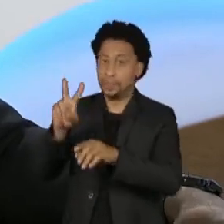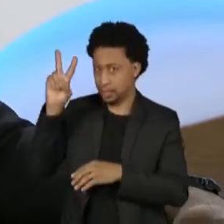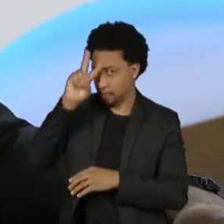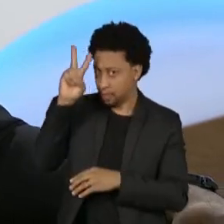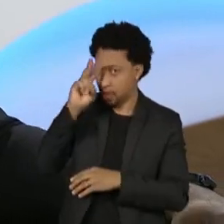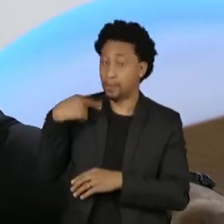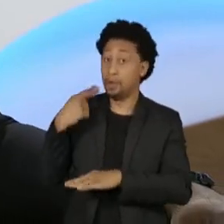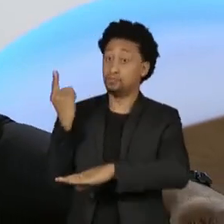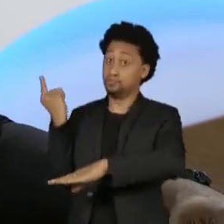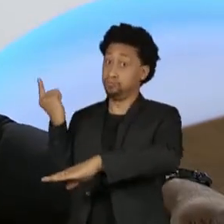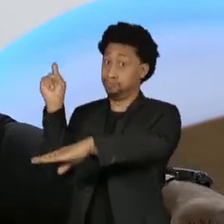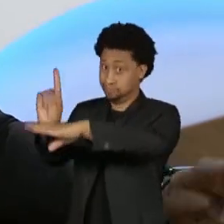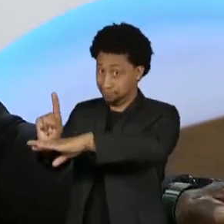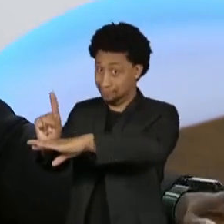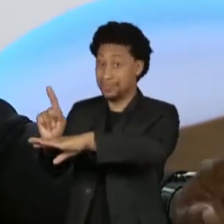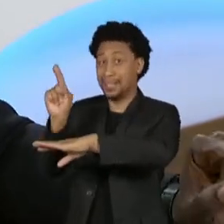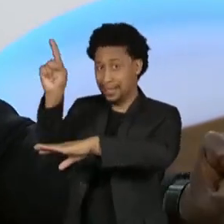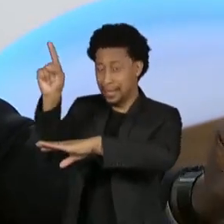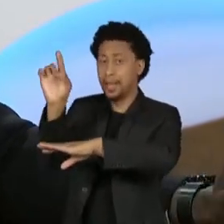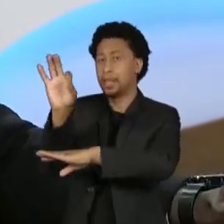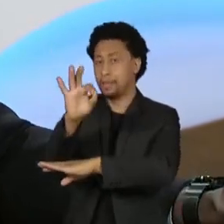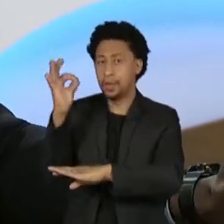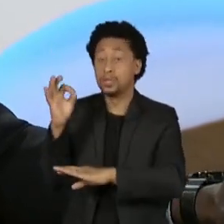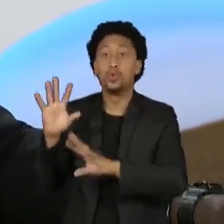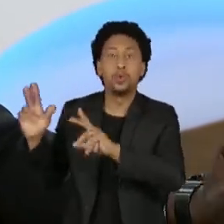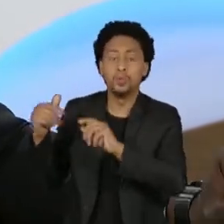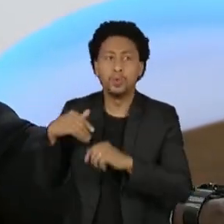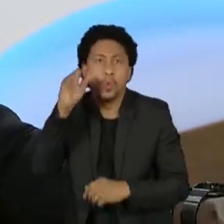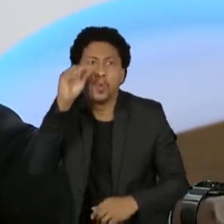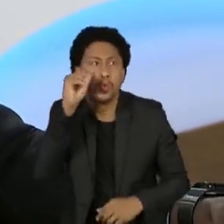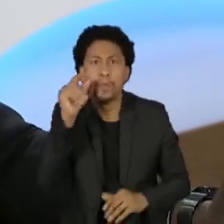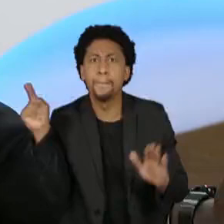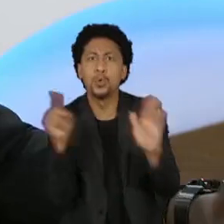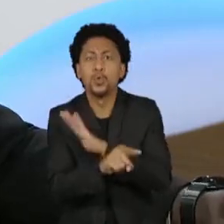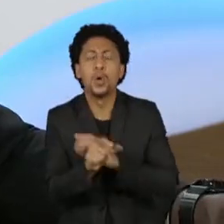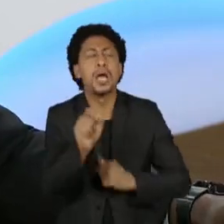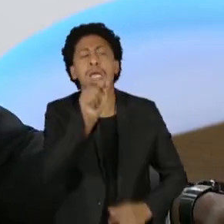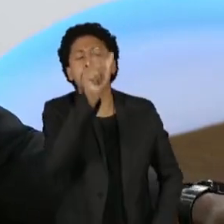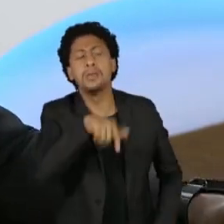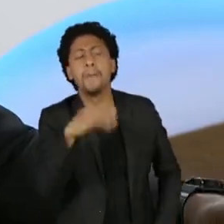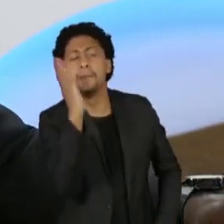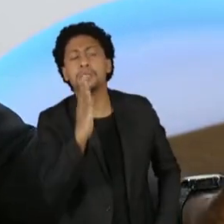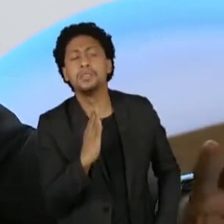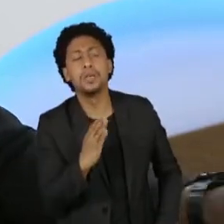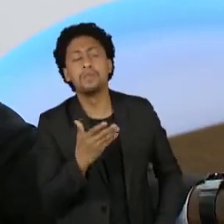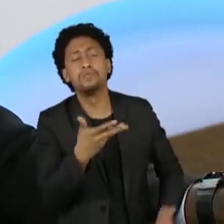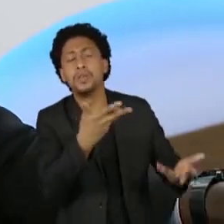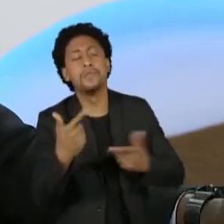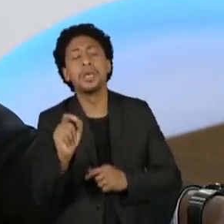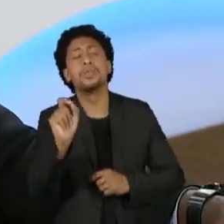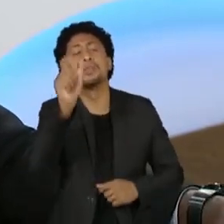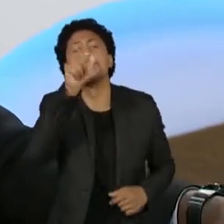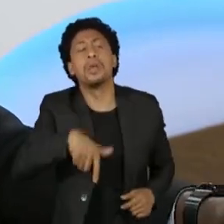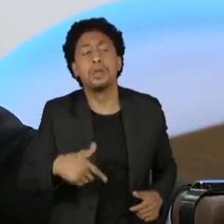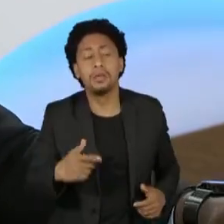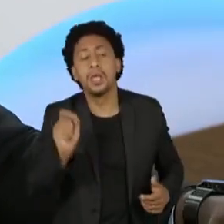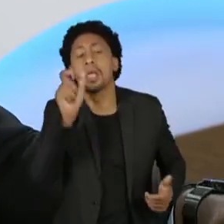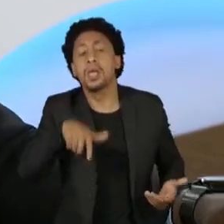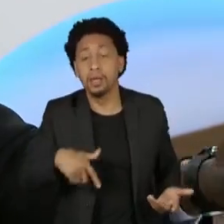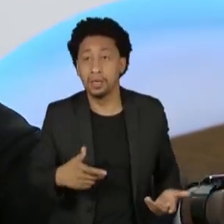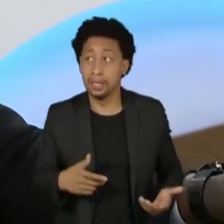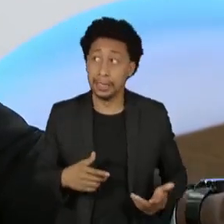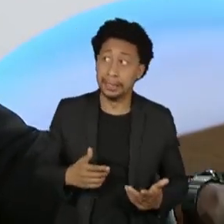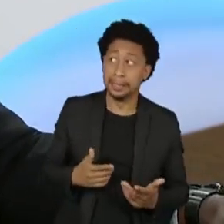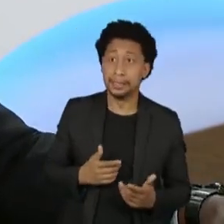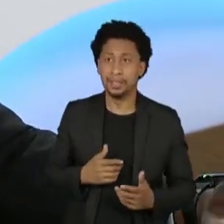a hora que me contava quando chegou na França eu perguntei mas quem é o brasileiro que que vende deixa que ele tá arrasando aqui é o lenininho